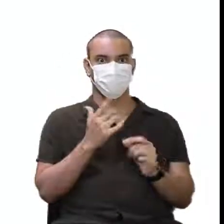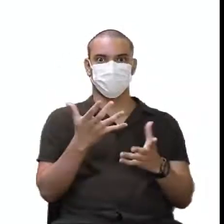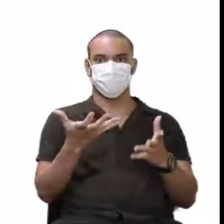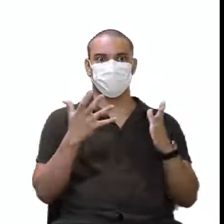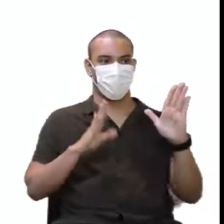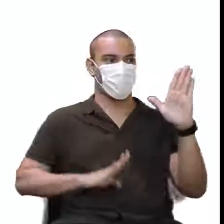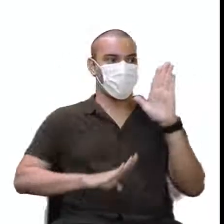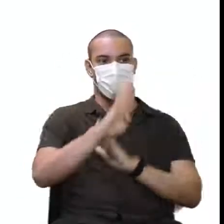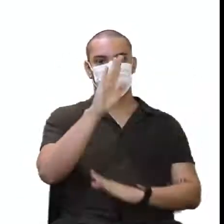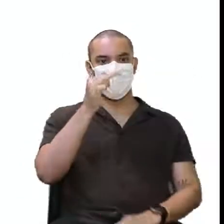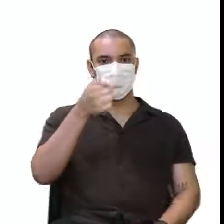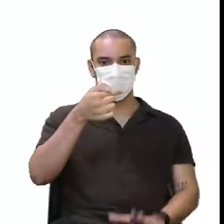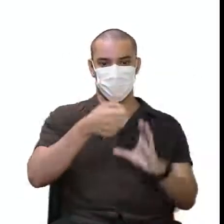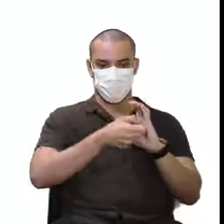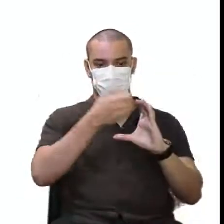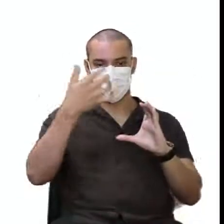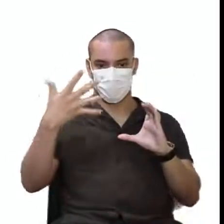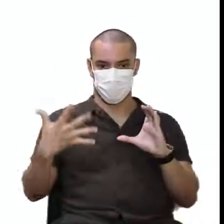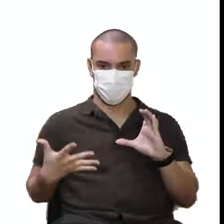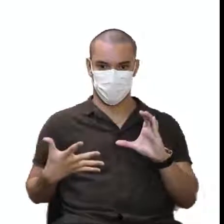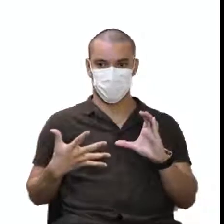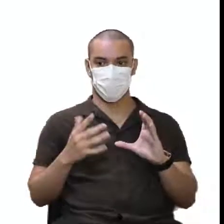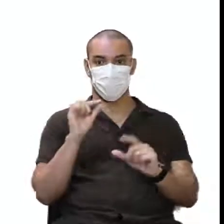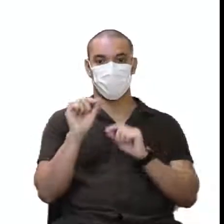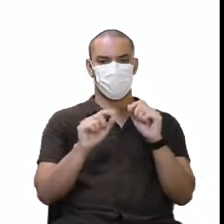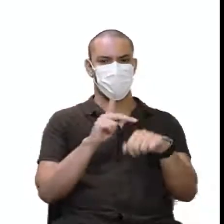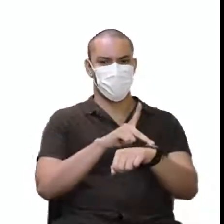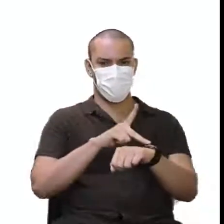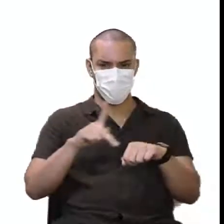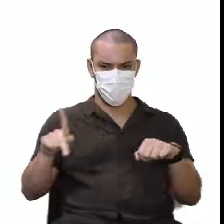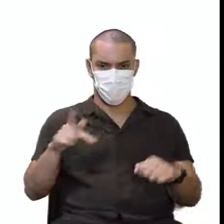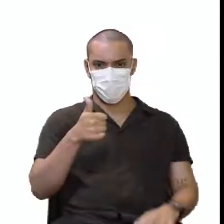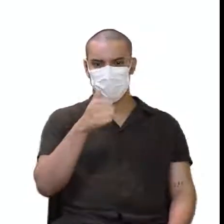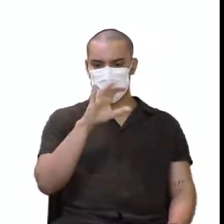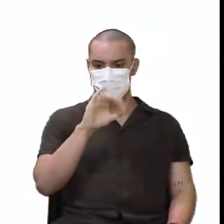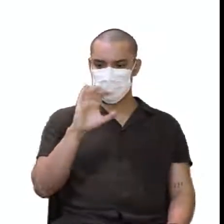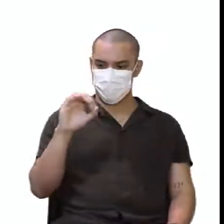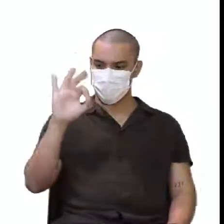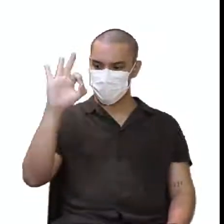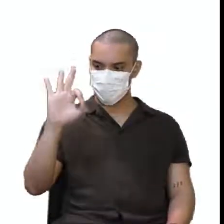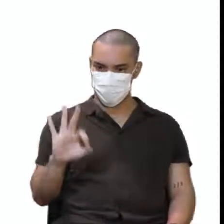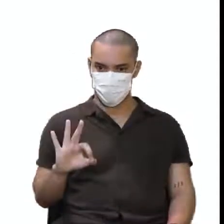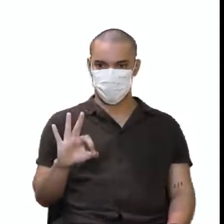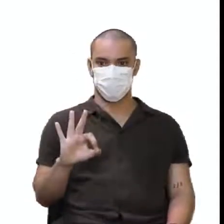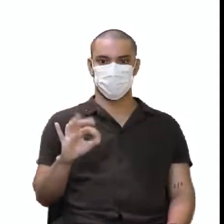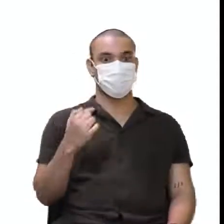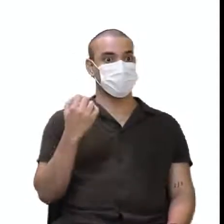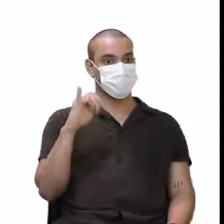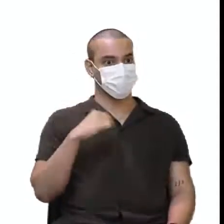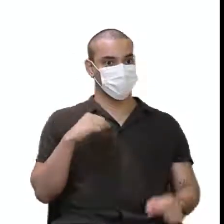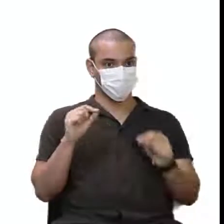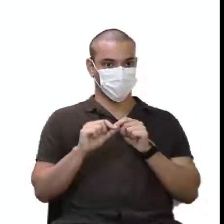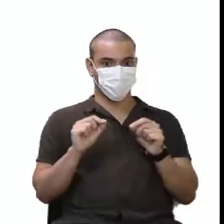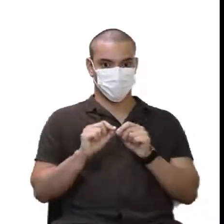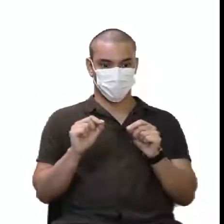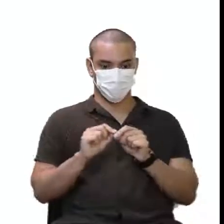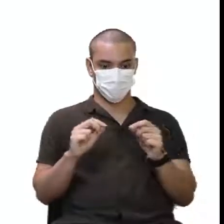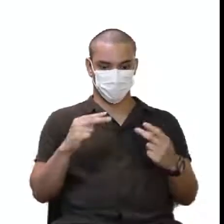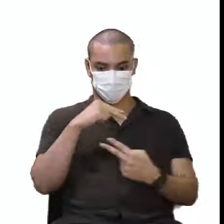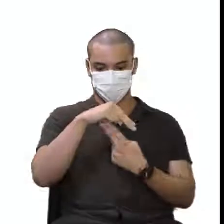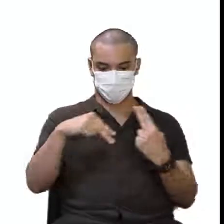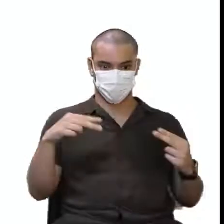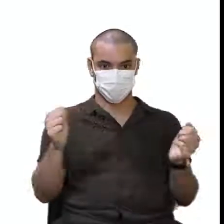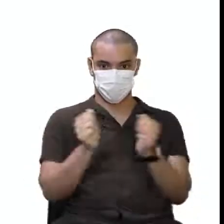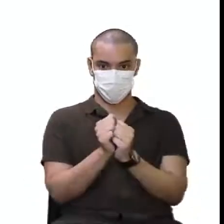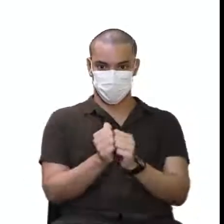essas 7 características puras, ou seja, em que se eu fizesse o cruzamento entre